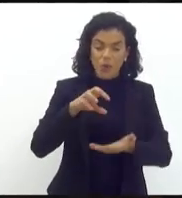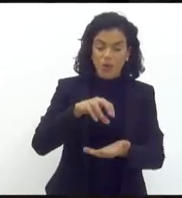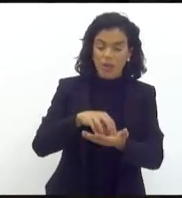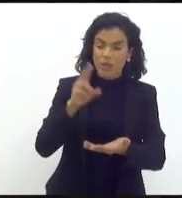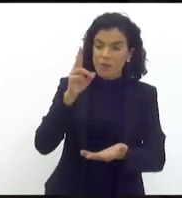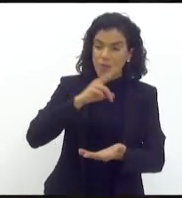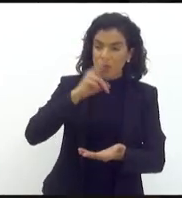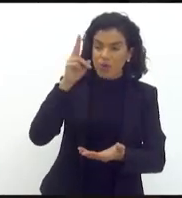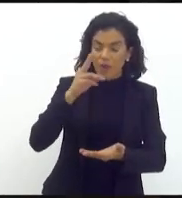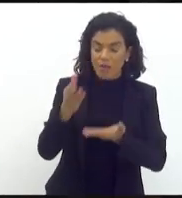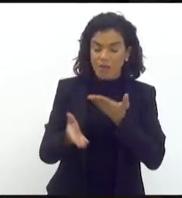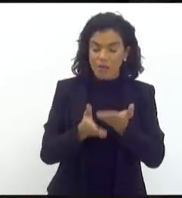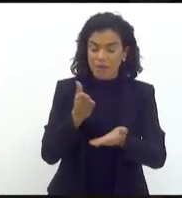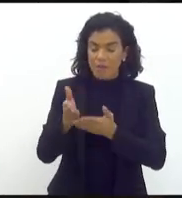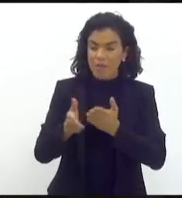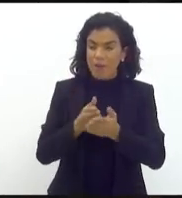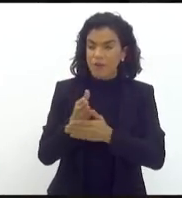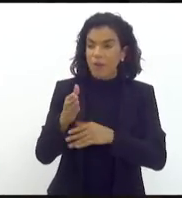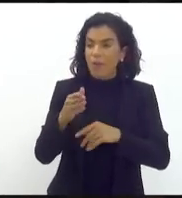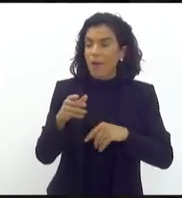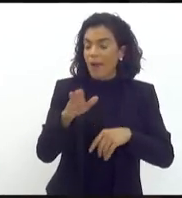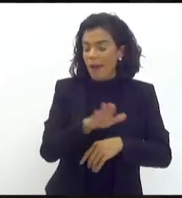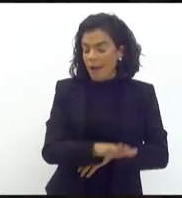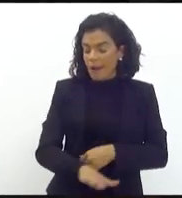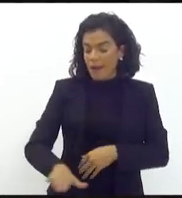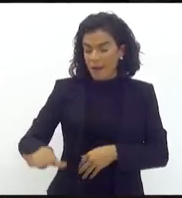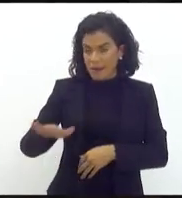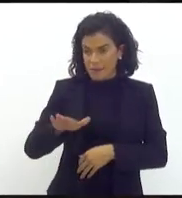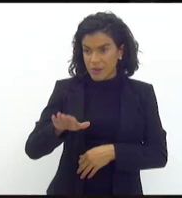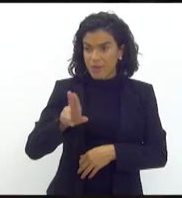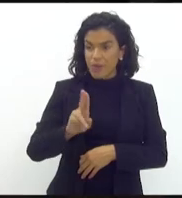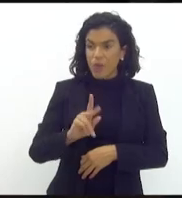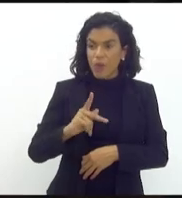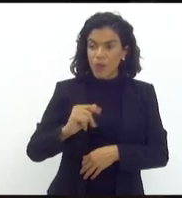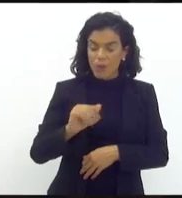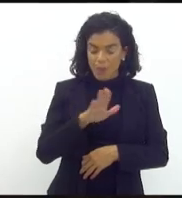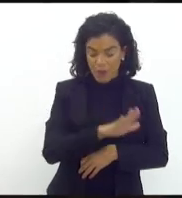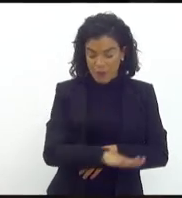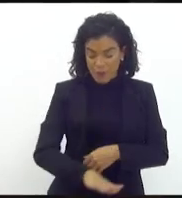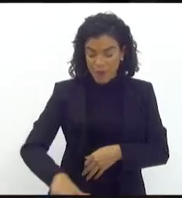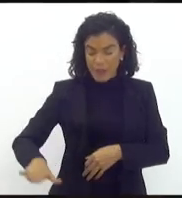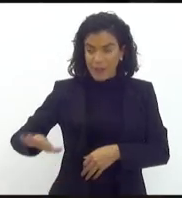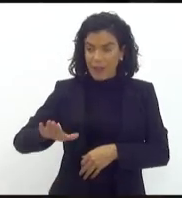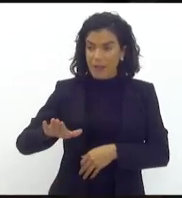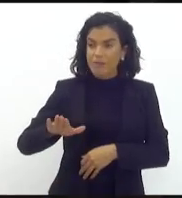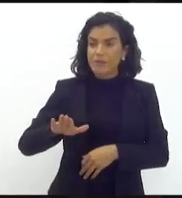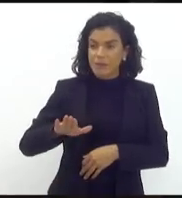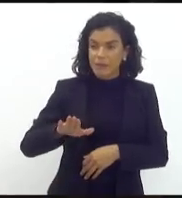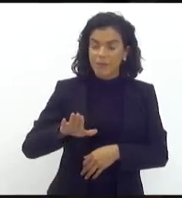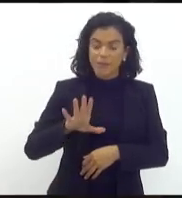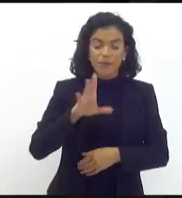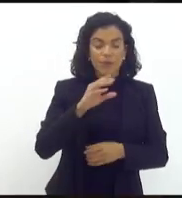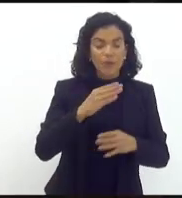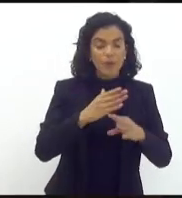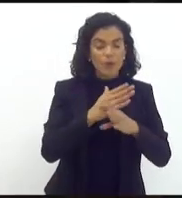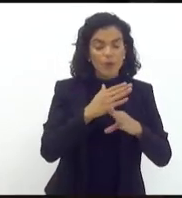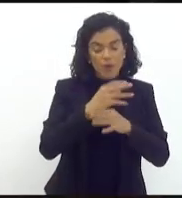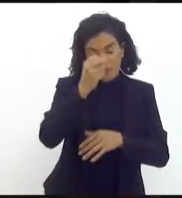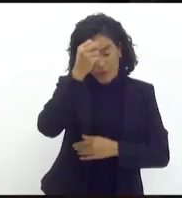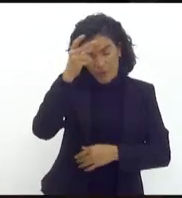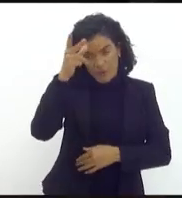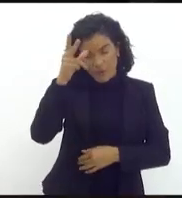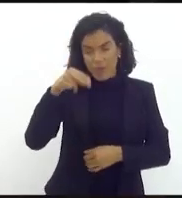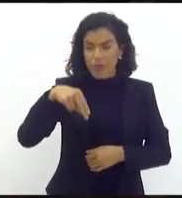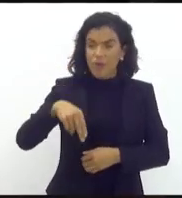atendimento Pediátrico 24 horas UPA pediátrica 24 horas no município de Nova